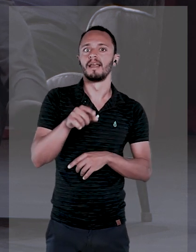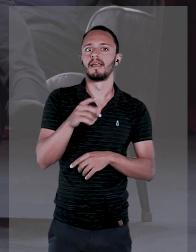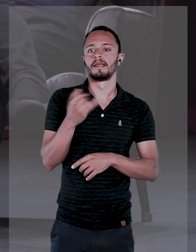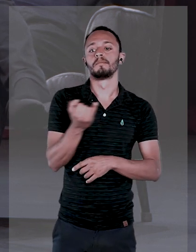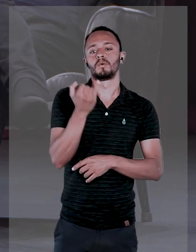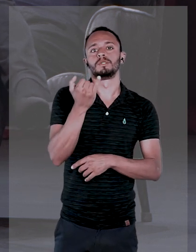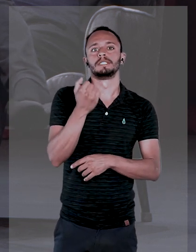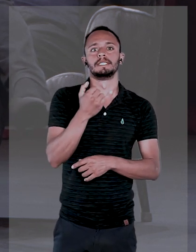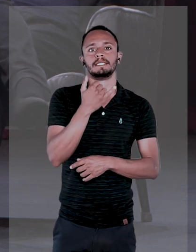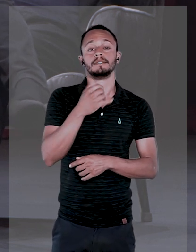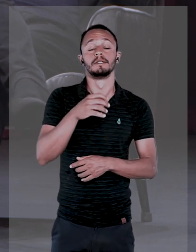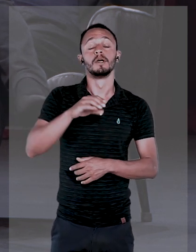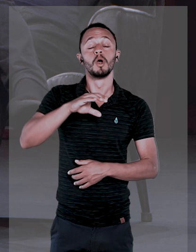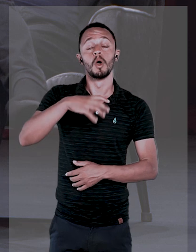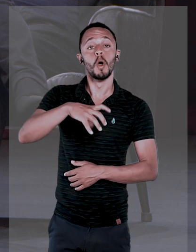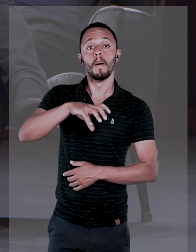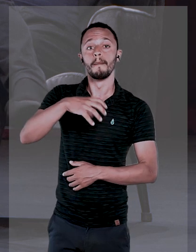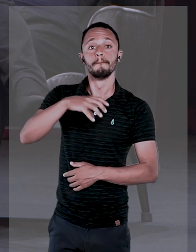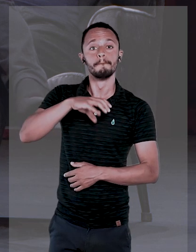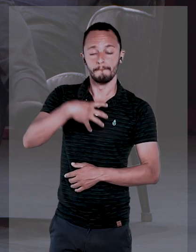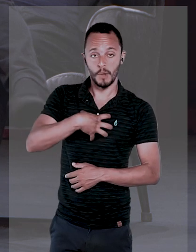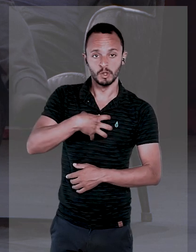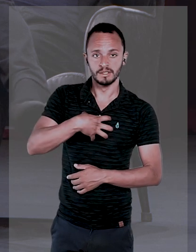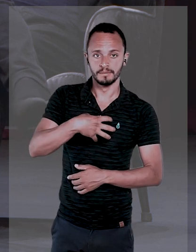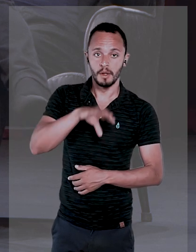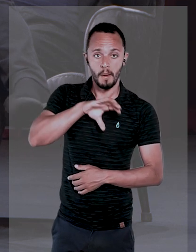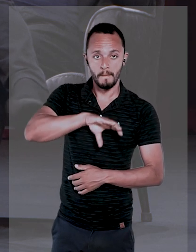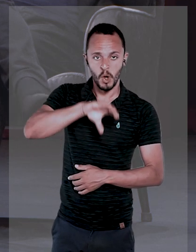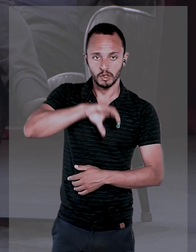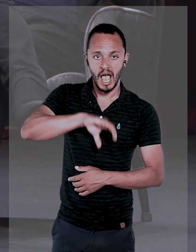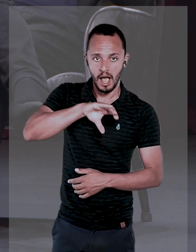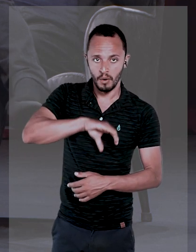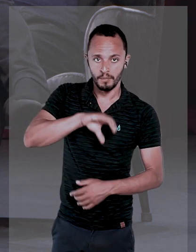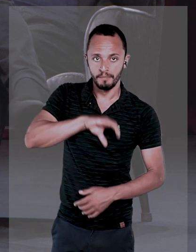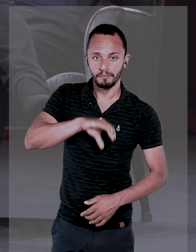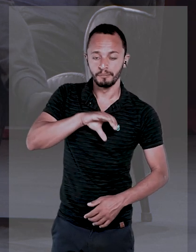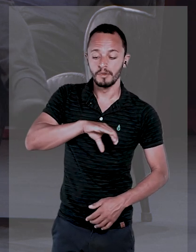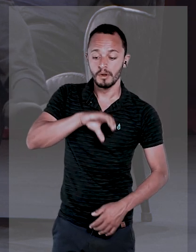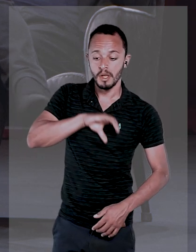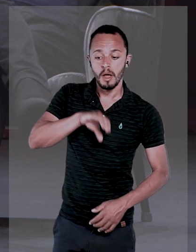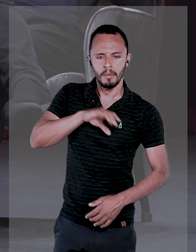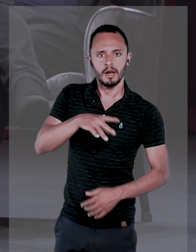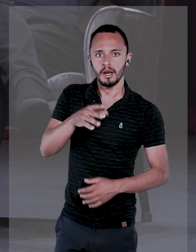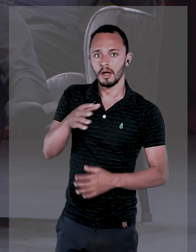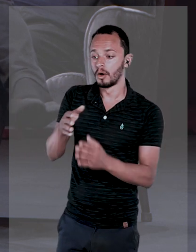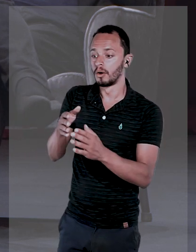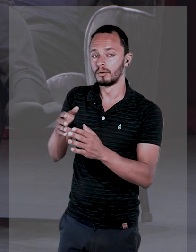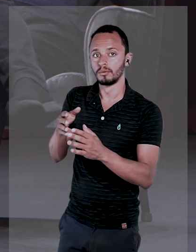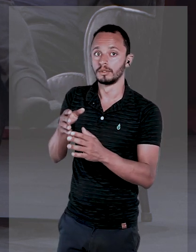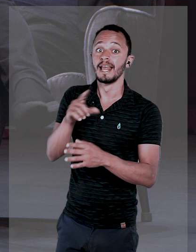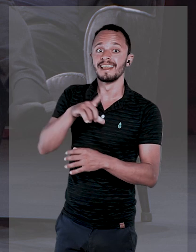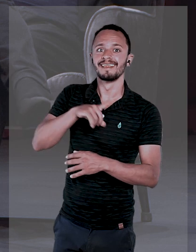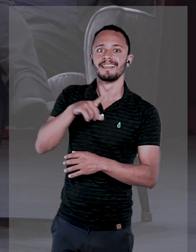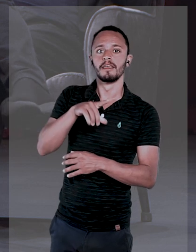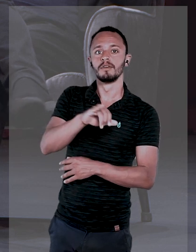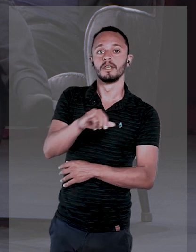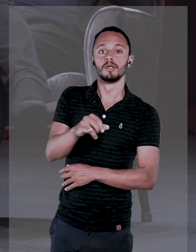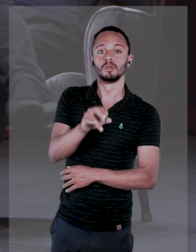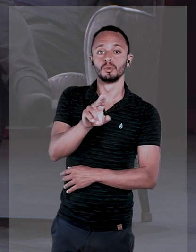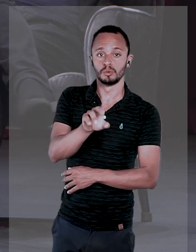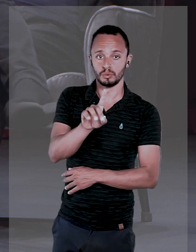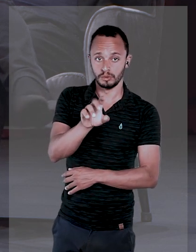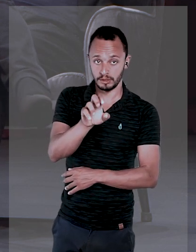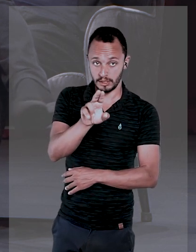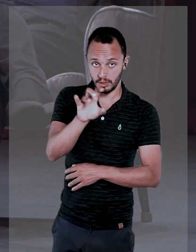de séculos atrás, não é? Em Portugal pediu-se desculpa, não sei se em 86, aos